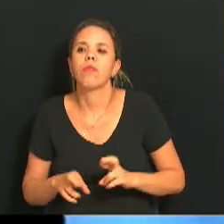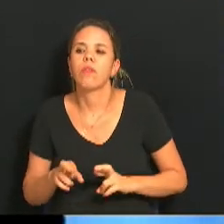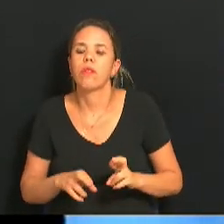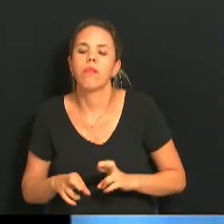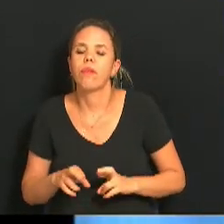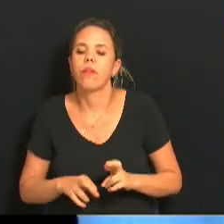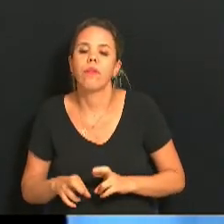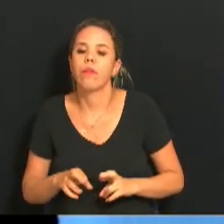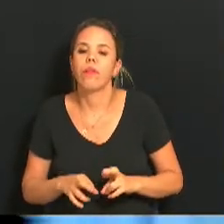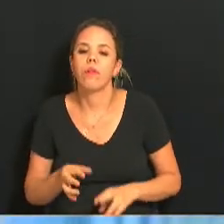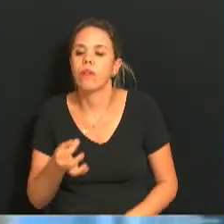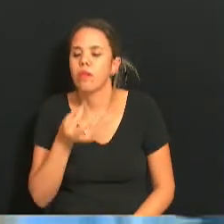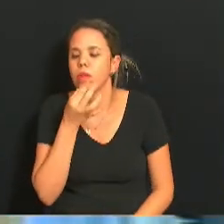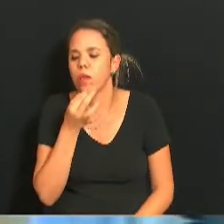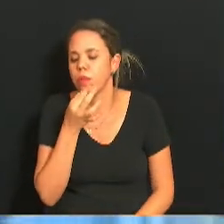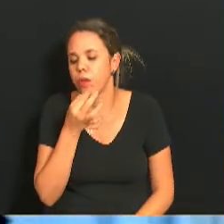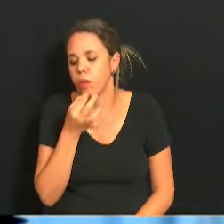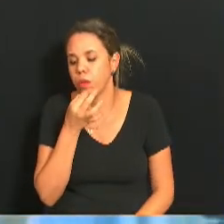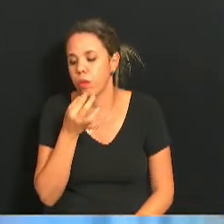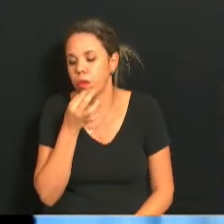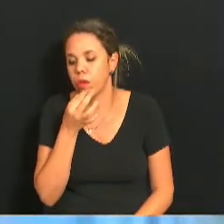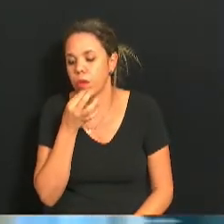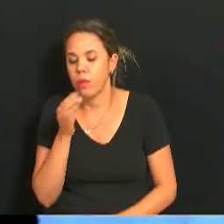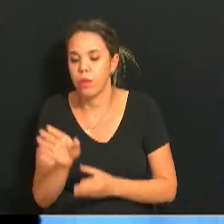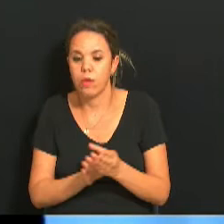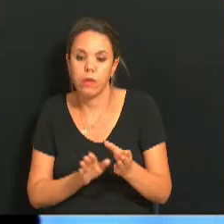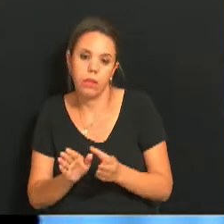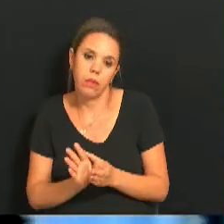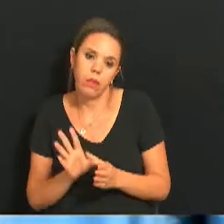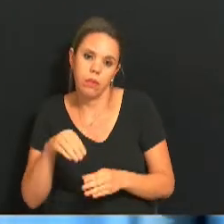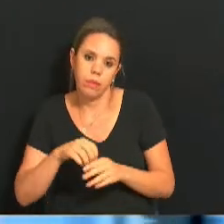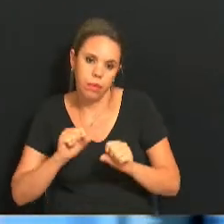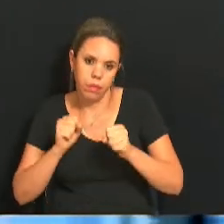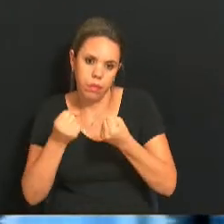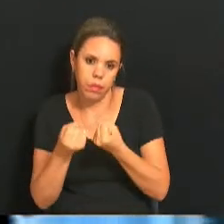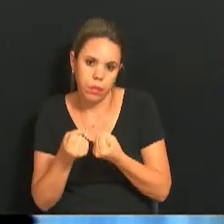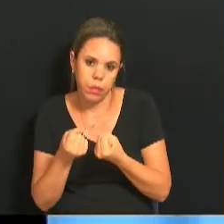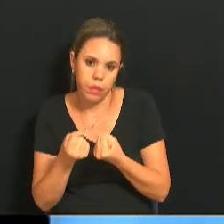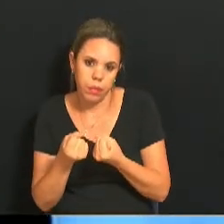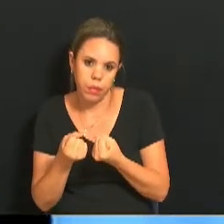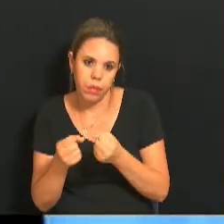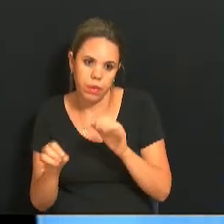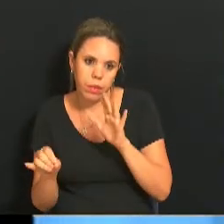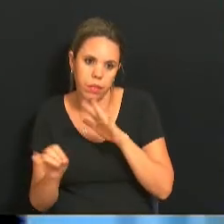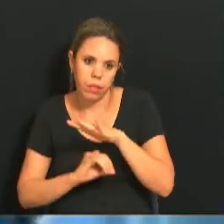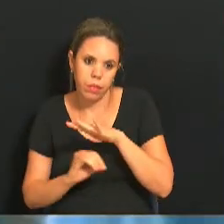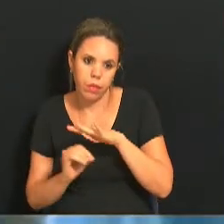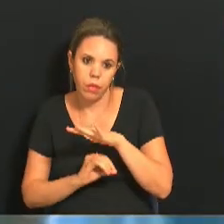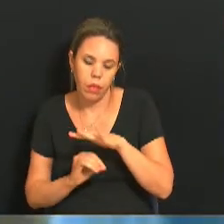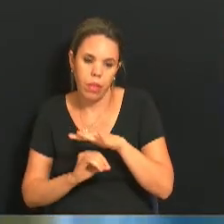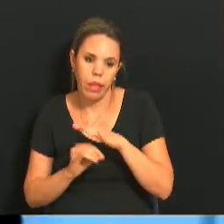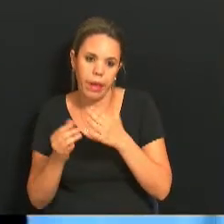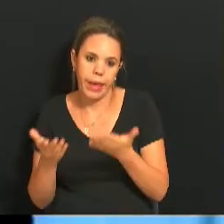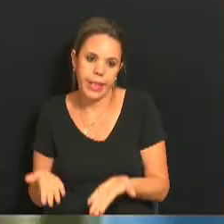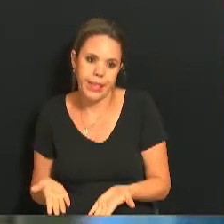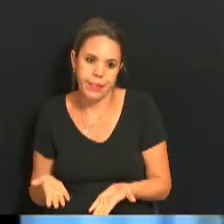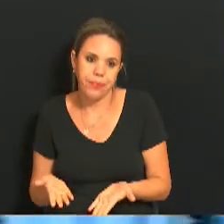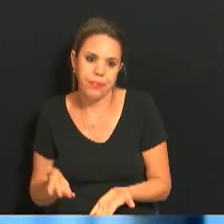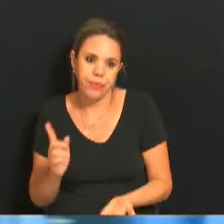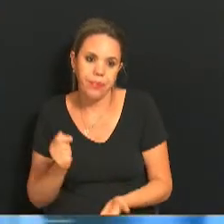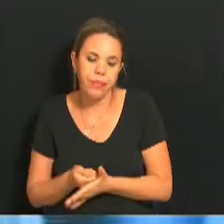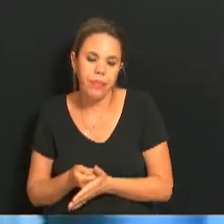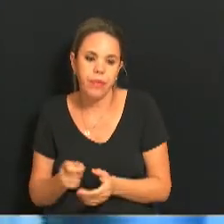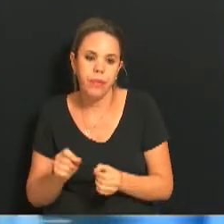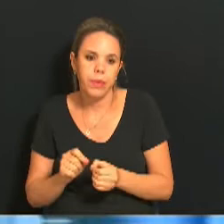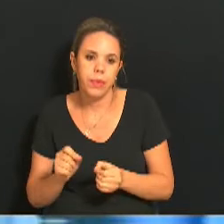o ponto de vista daquele Conselheiro que está lá defendendo a sua identidade EA nessa convicção que